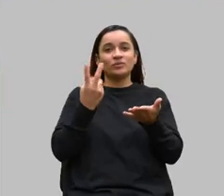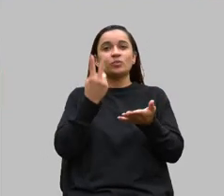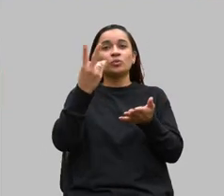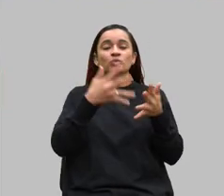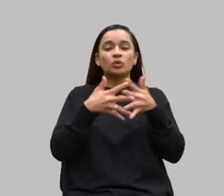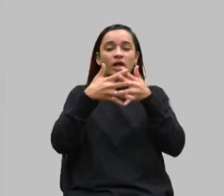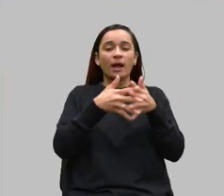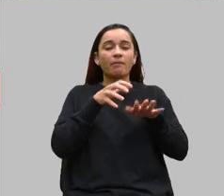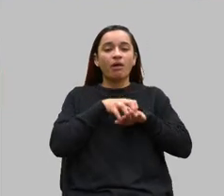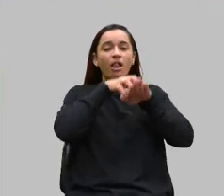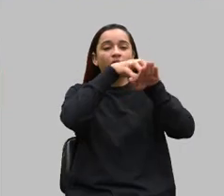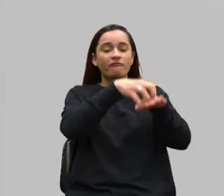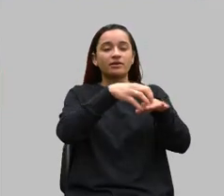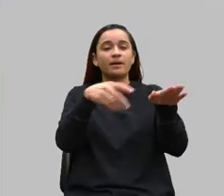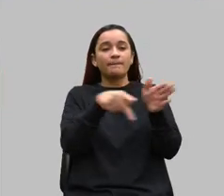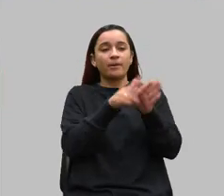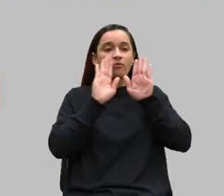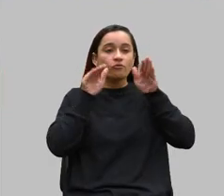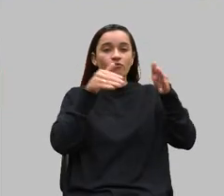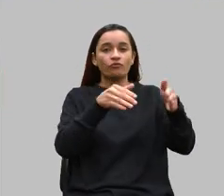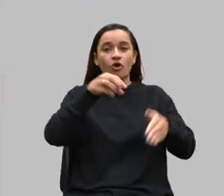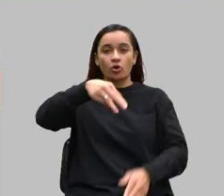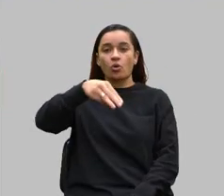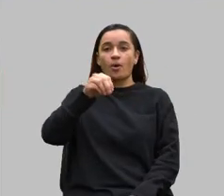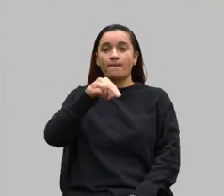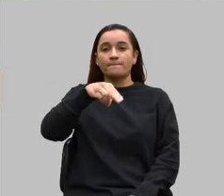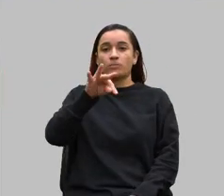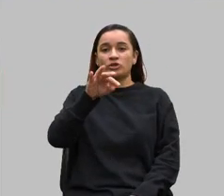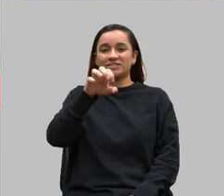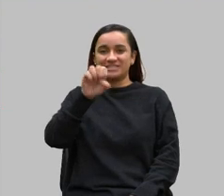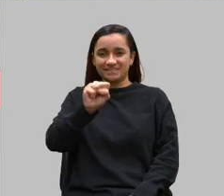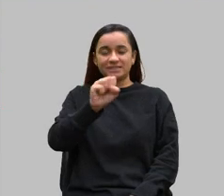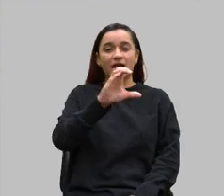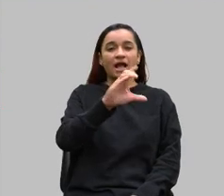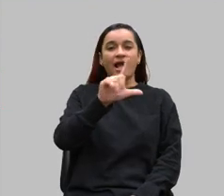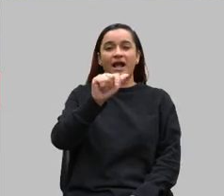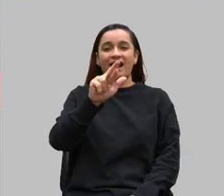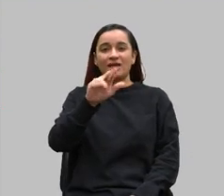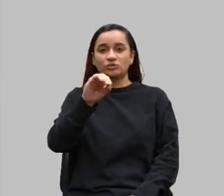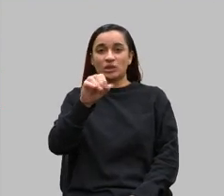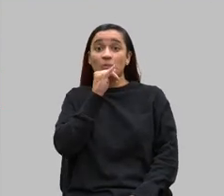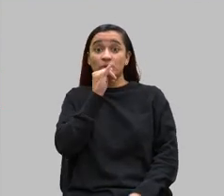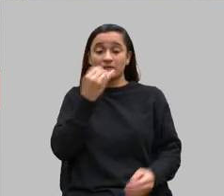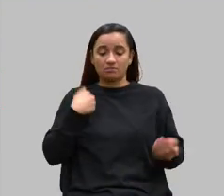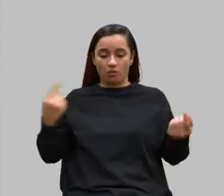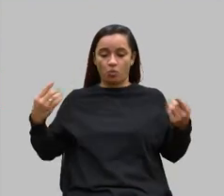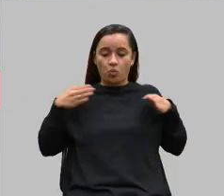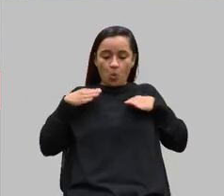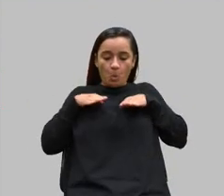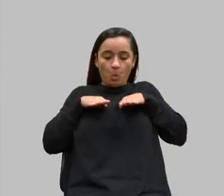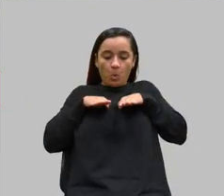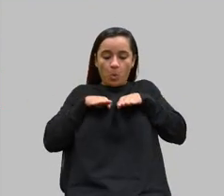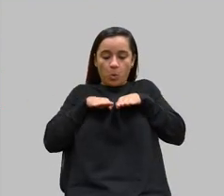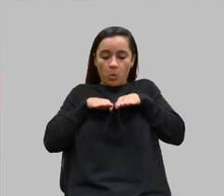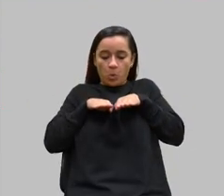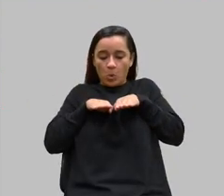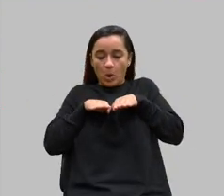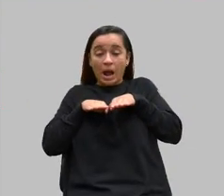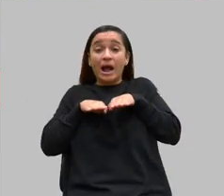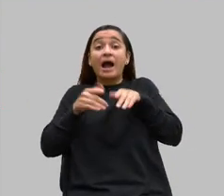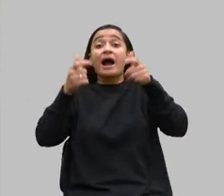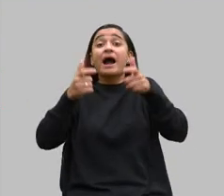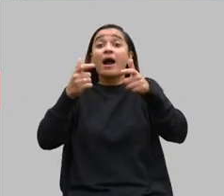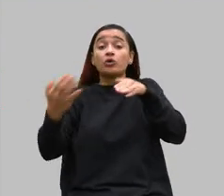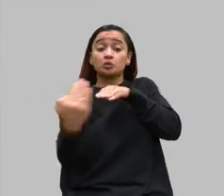direção a Montes Claros uma está no acostamento e a outra tá na pista e você chega vendo por onde você vai